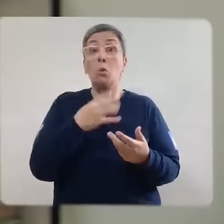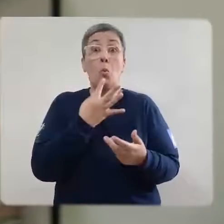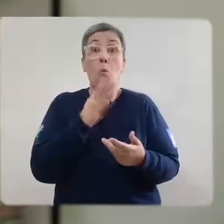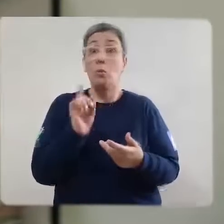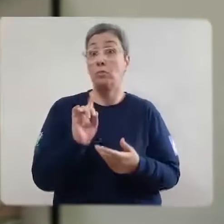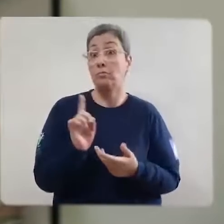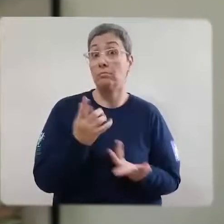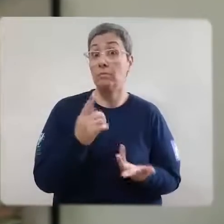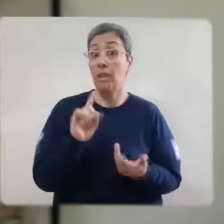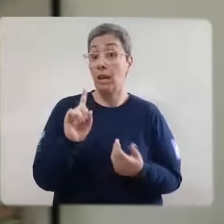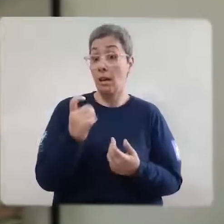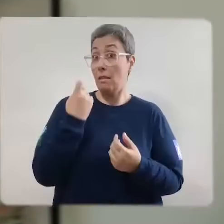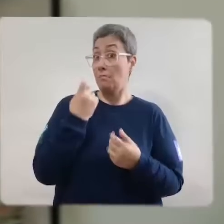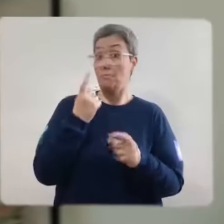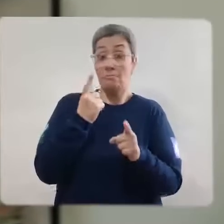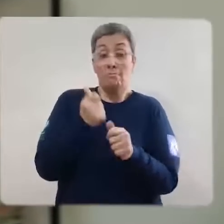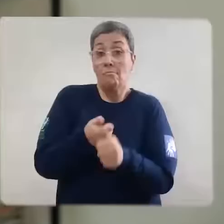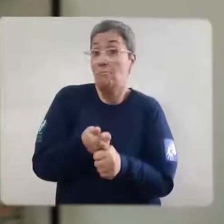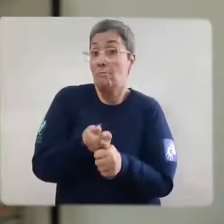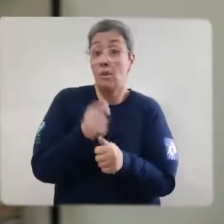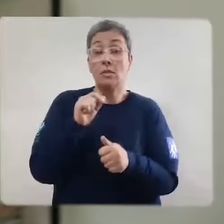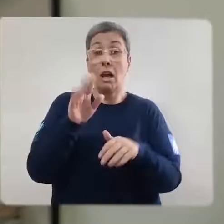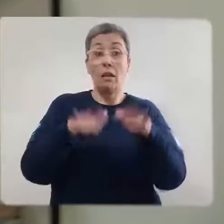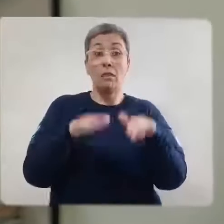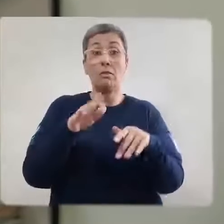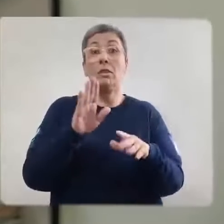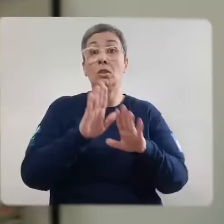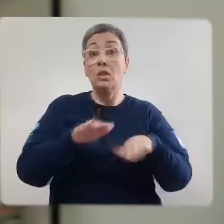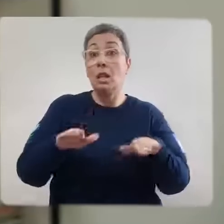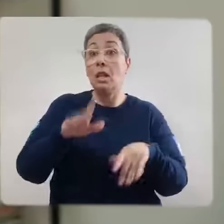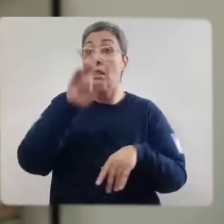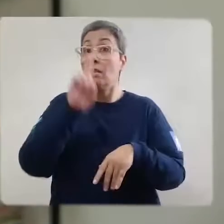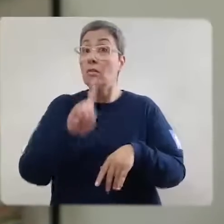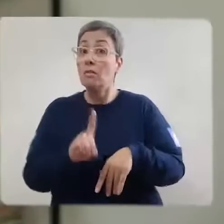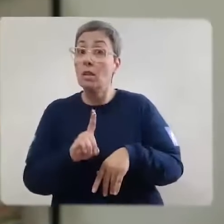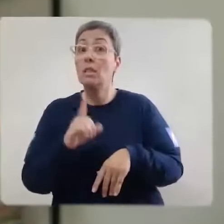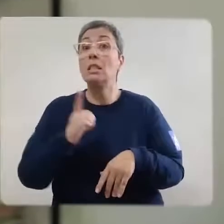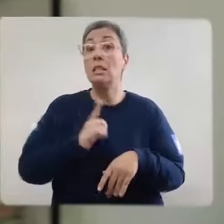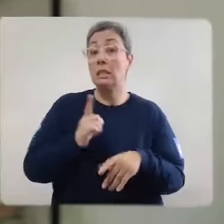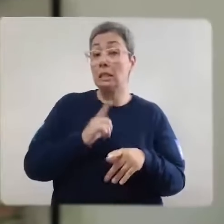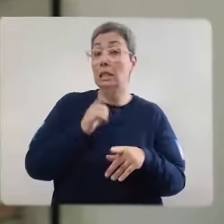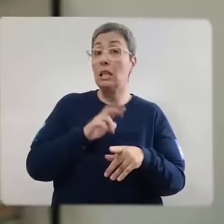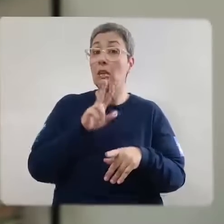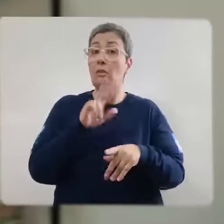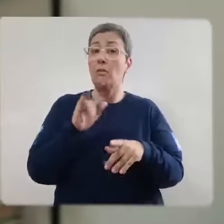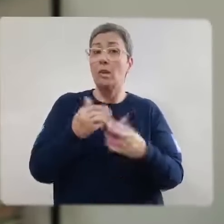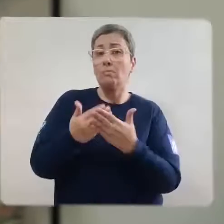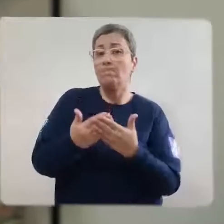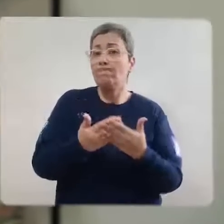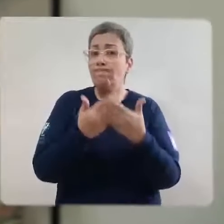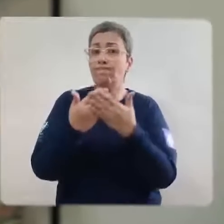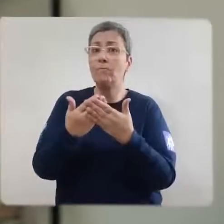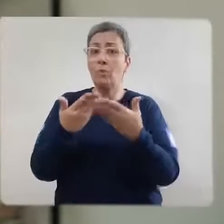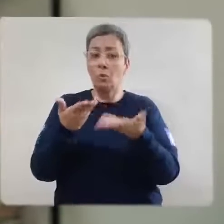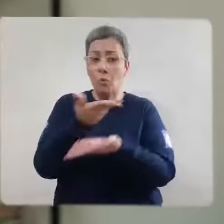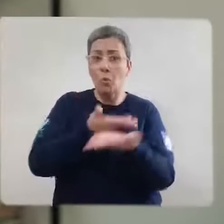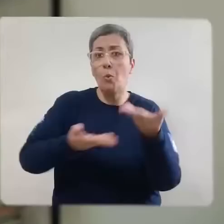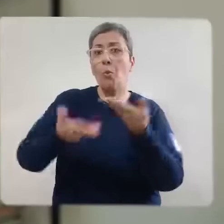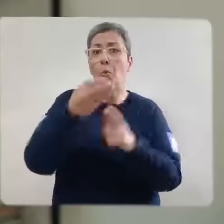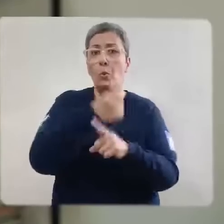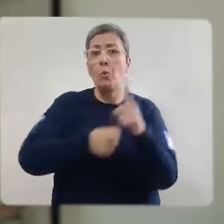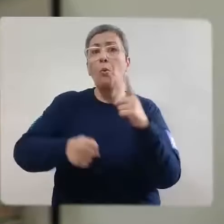conheço isso, né? Nunca me aproximei. Muitas crianças com deficiência, quando nós vamos fazer estudos, né, de